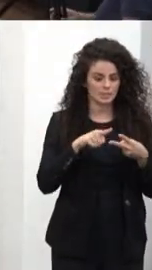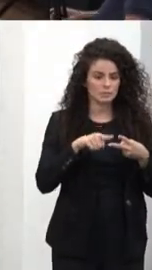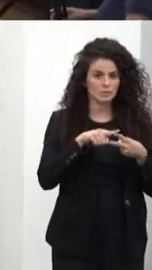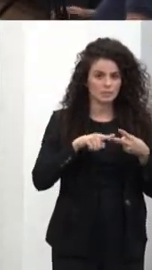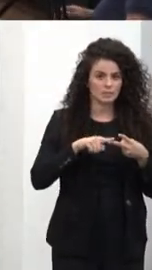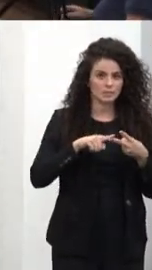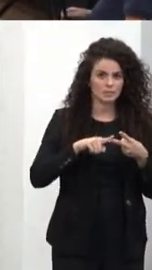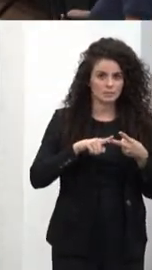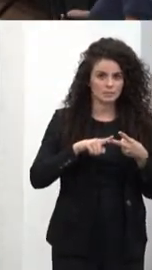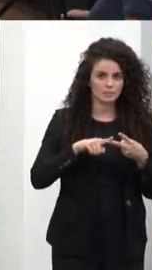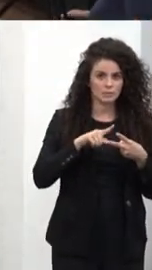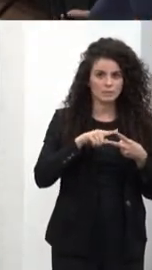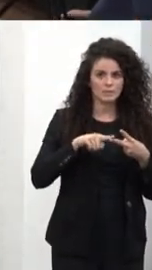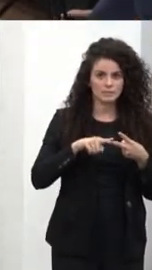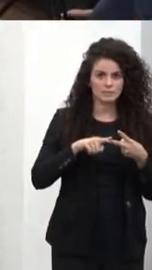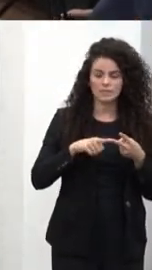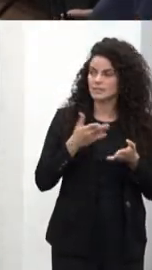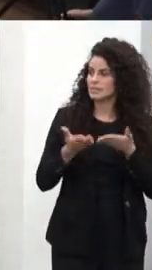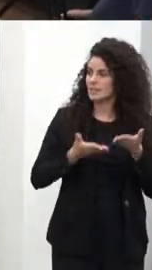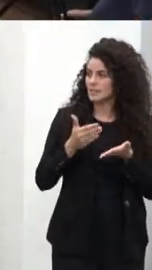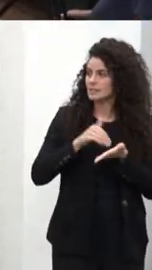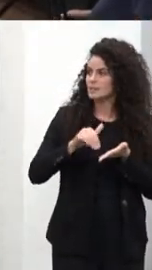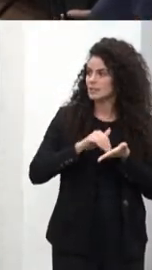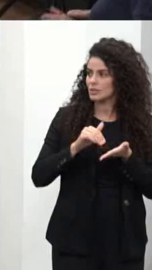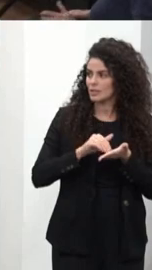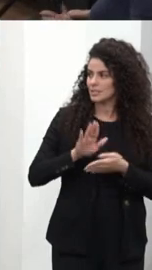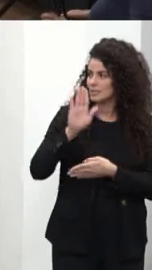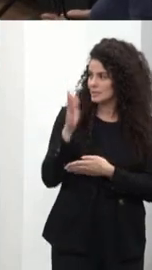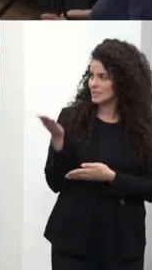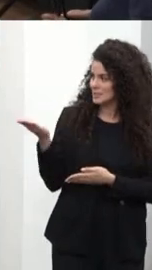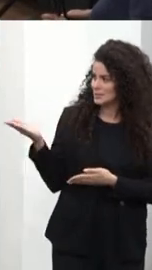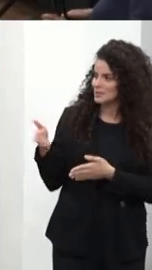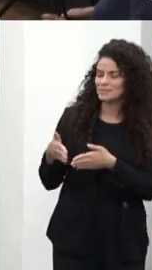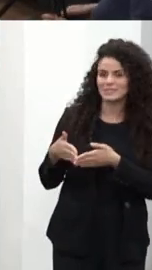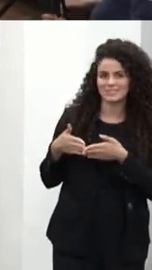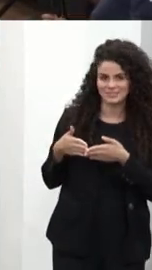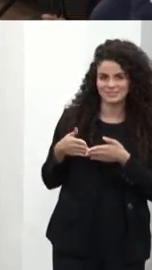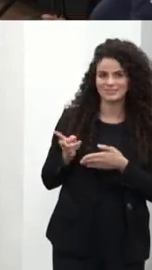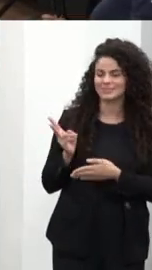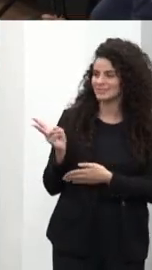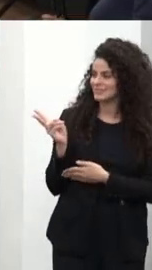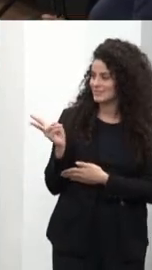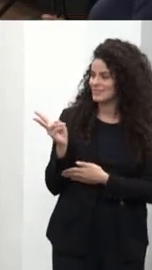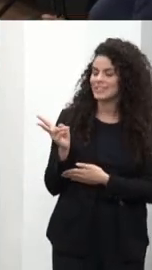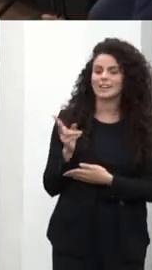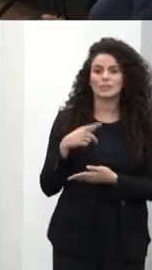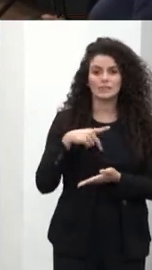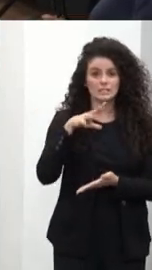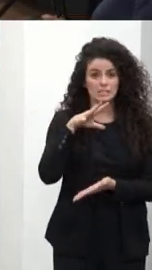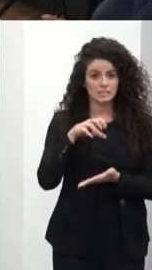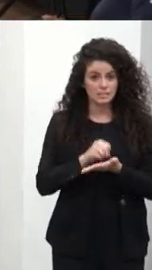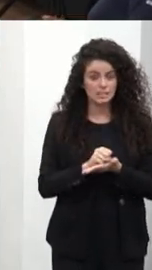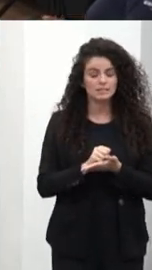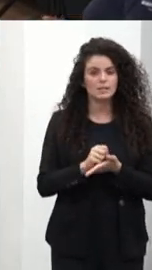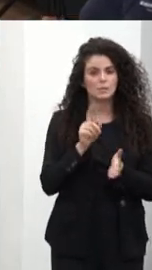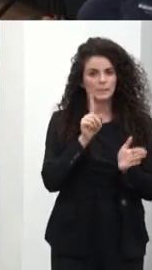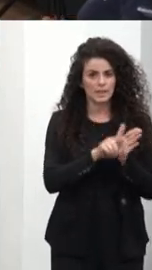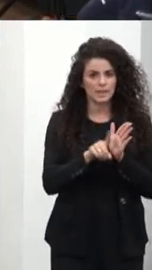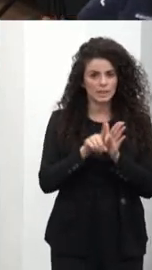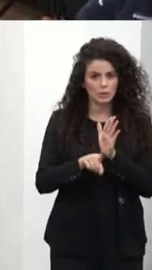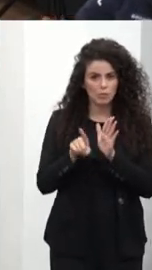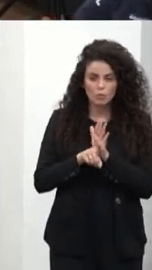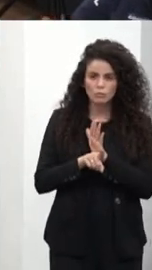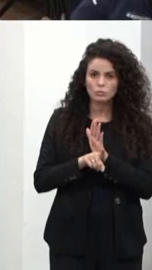os dois servidores da casa pode levantar a mão para o pessoal ver que vão estar coletando as perguntas e questões